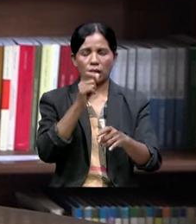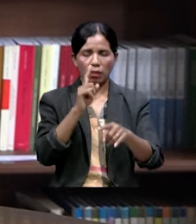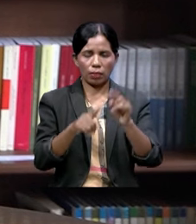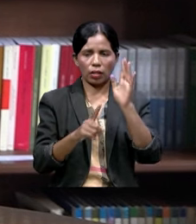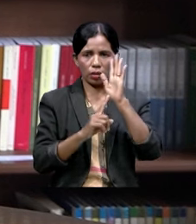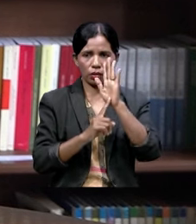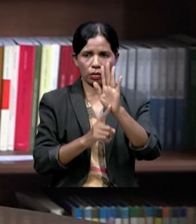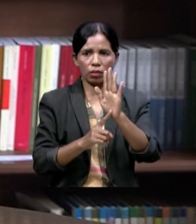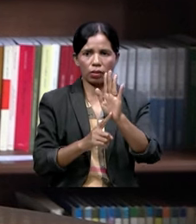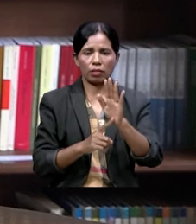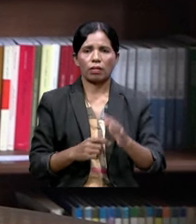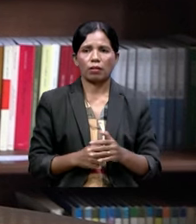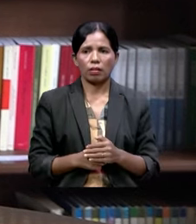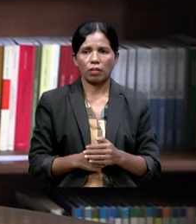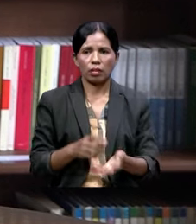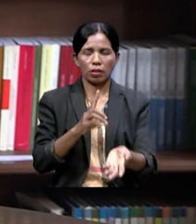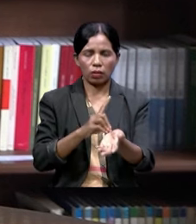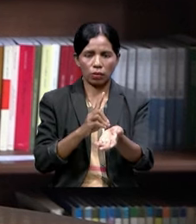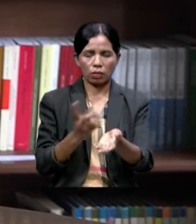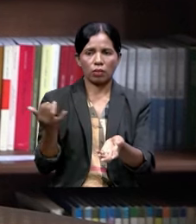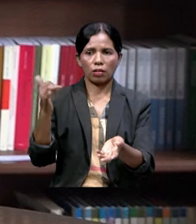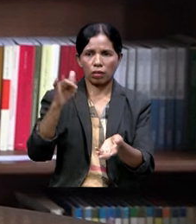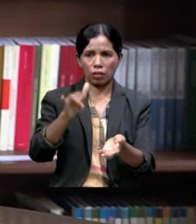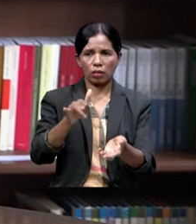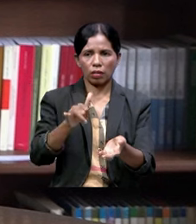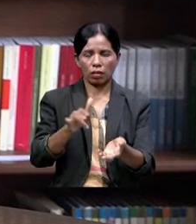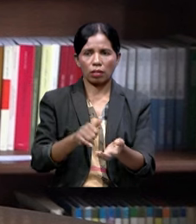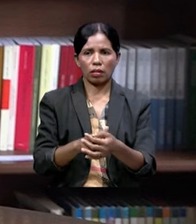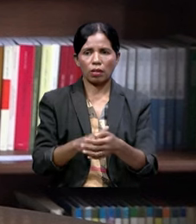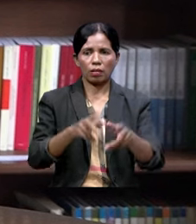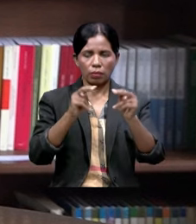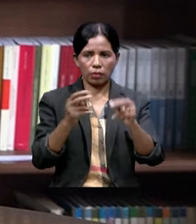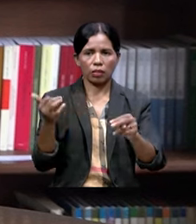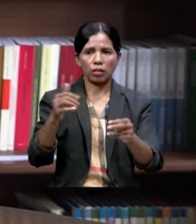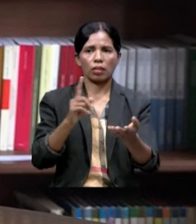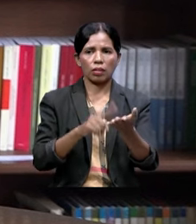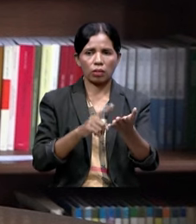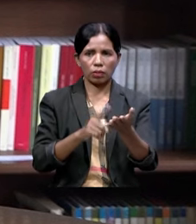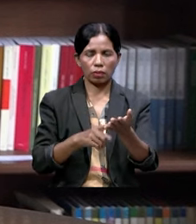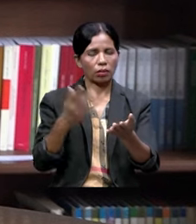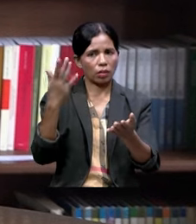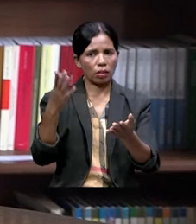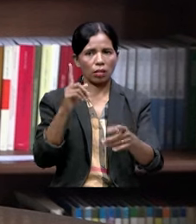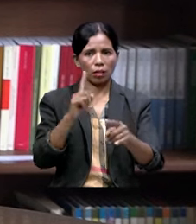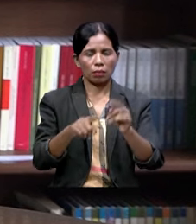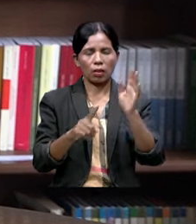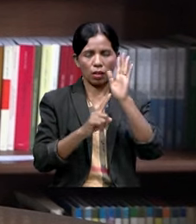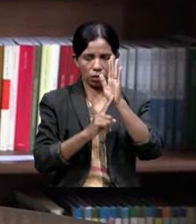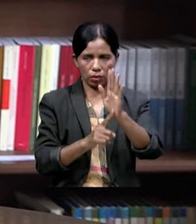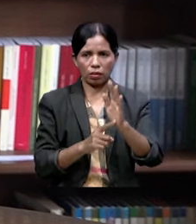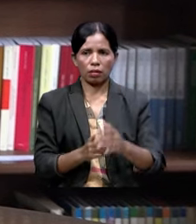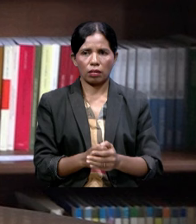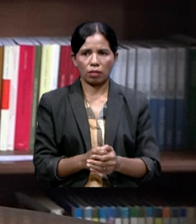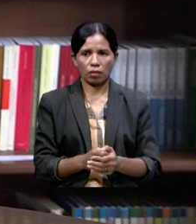parte dottor Sira nebema ka precisa Sira tu diskuti he internal ni atu la bele publika